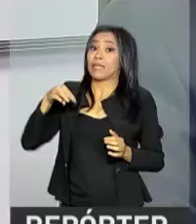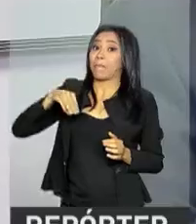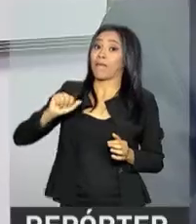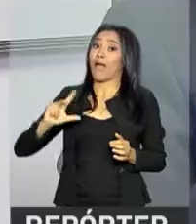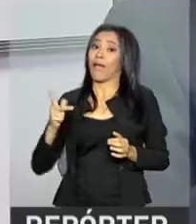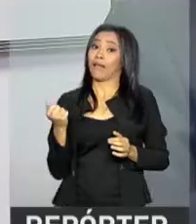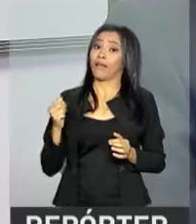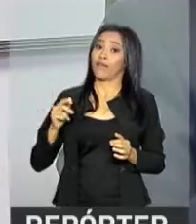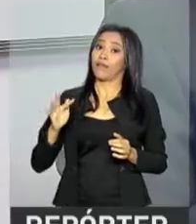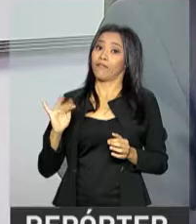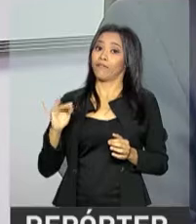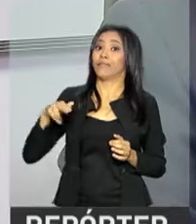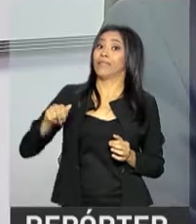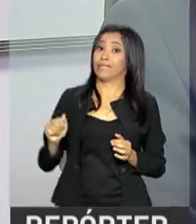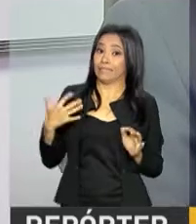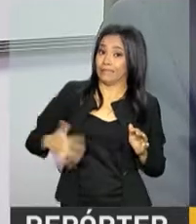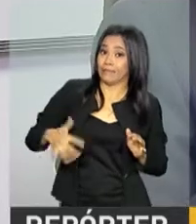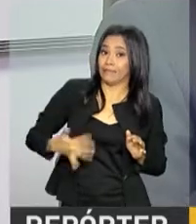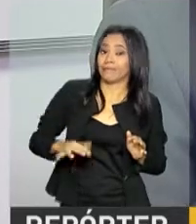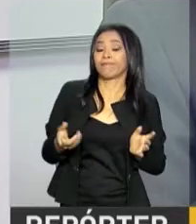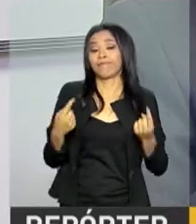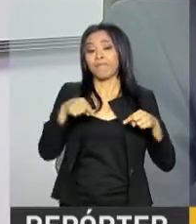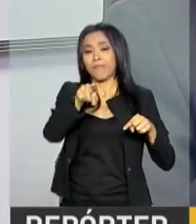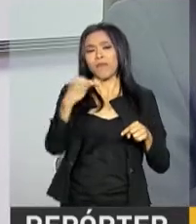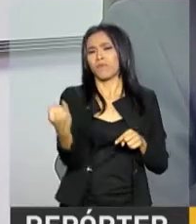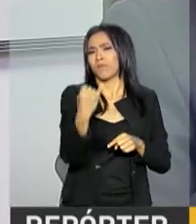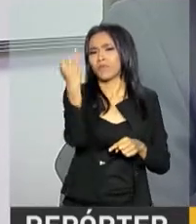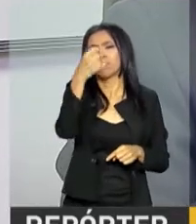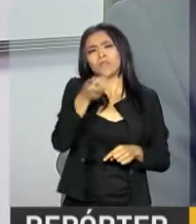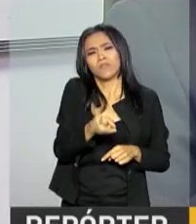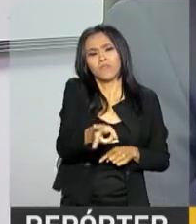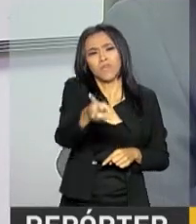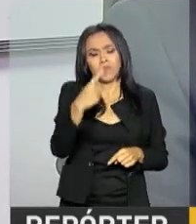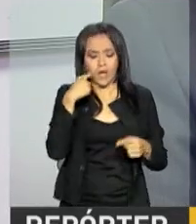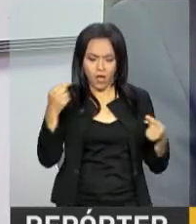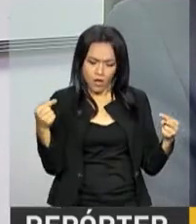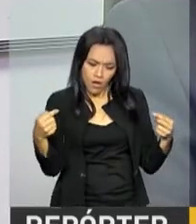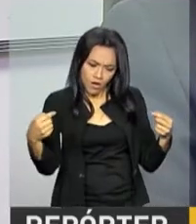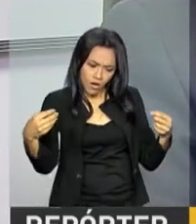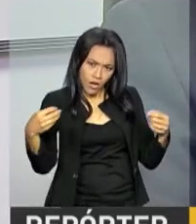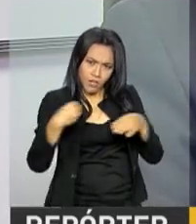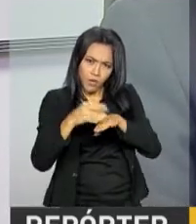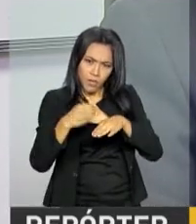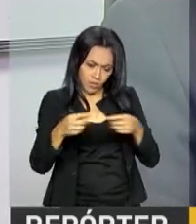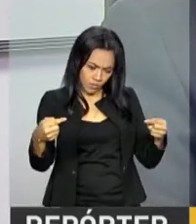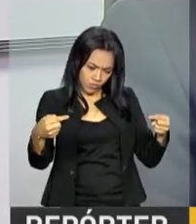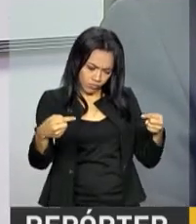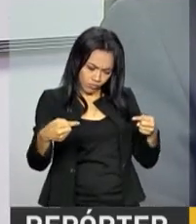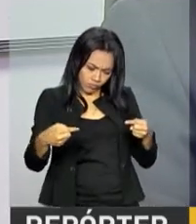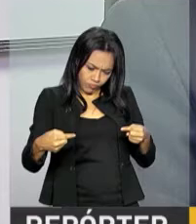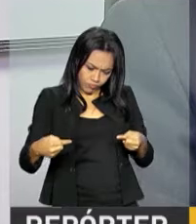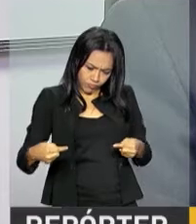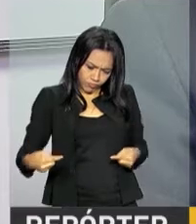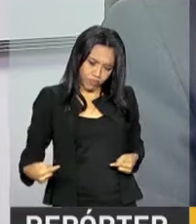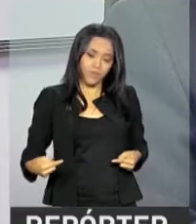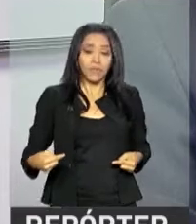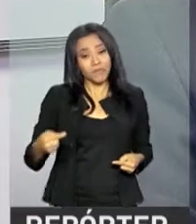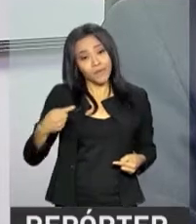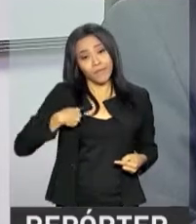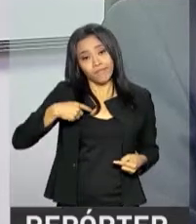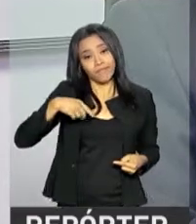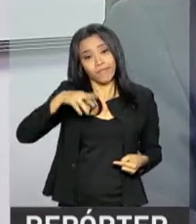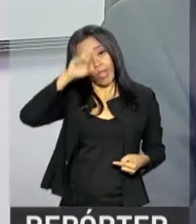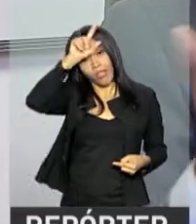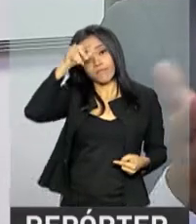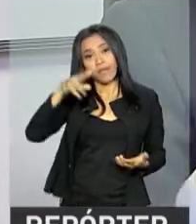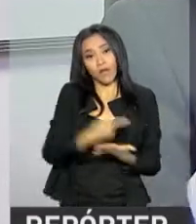fina. Toda vez que a gente faz a declaração de imposto de renda, é importante a gente sempre conferir os dados, né? E isso é um erro bastante comum. Muitas pessoas